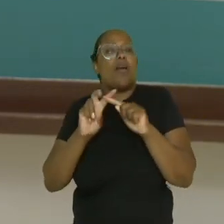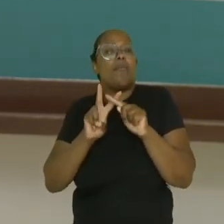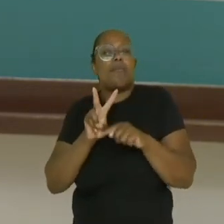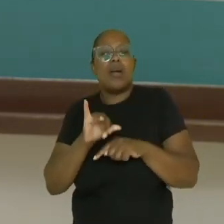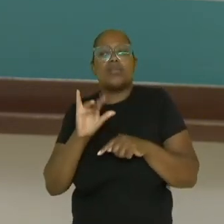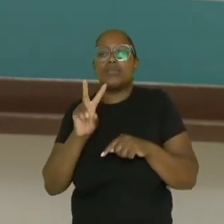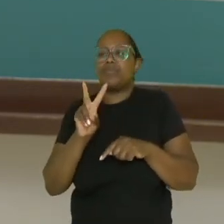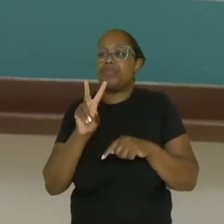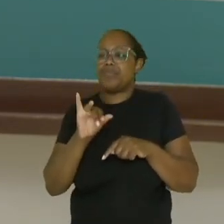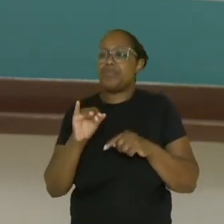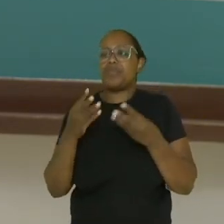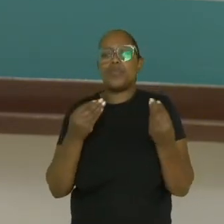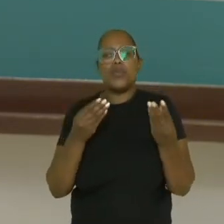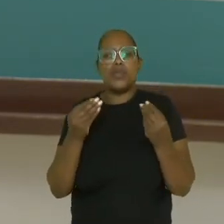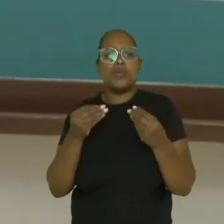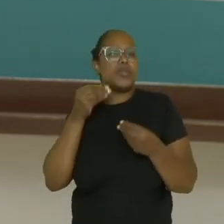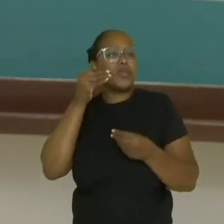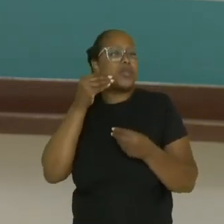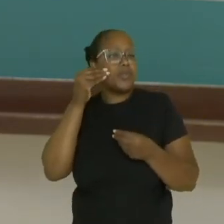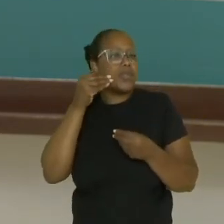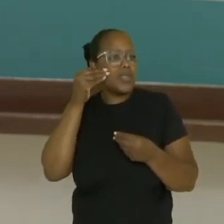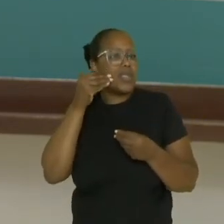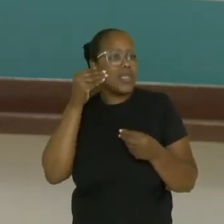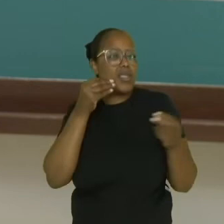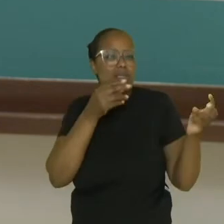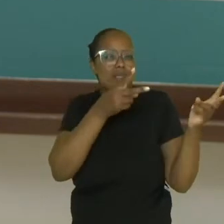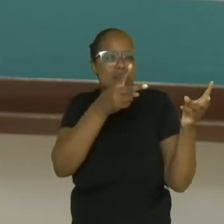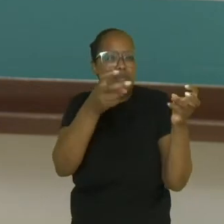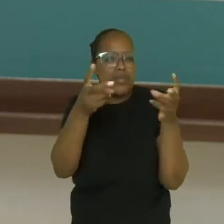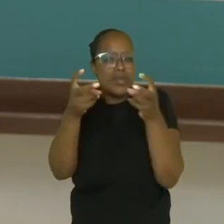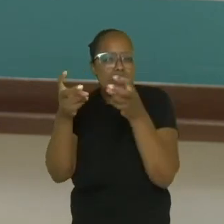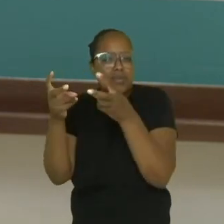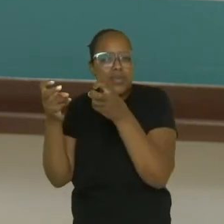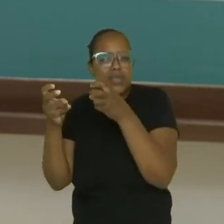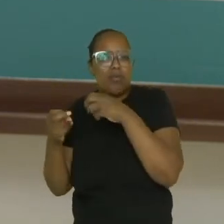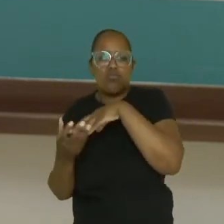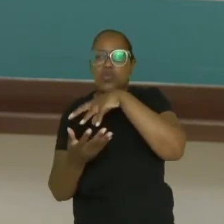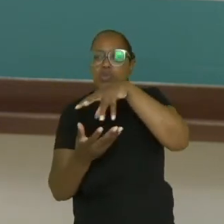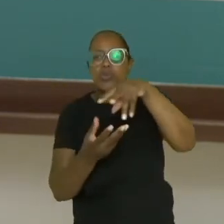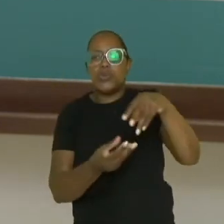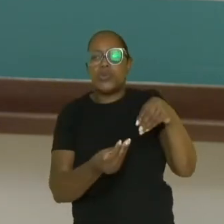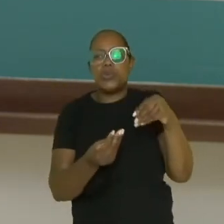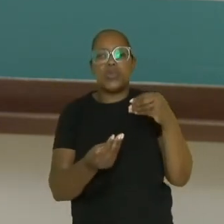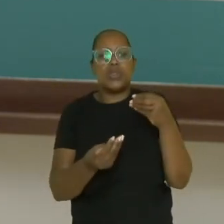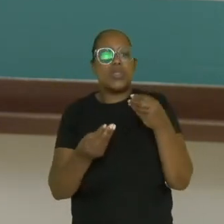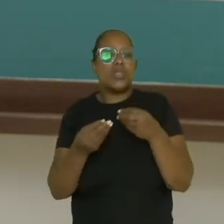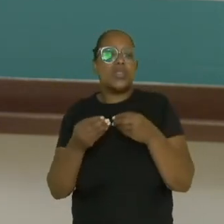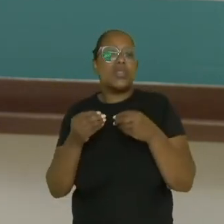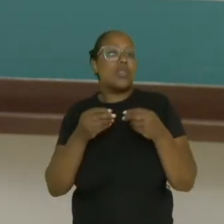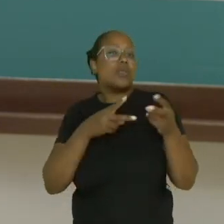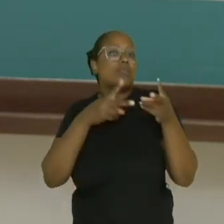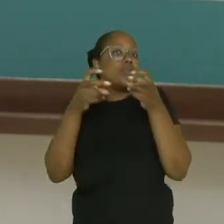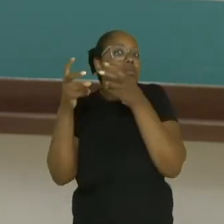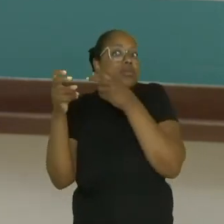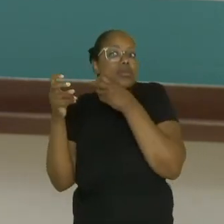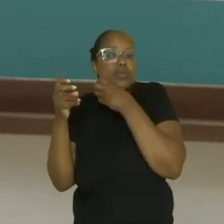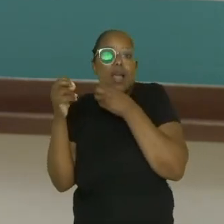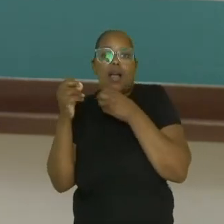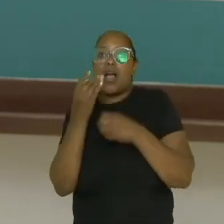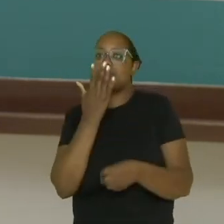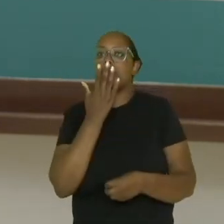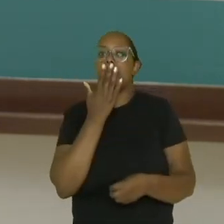tua experiência estética, ou seja, da tua percepção de mundo, das possibilidades que você tem de apreciar uma obra como